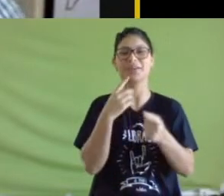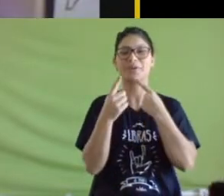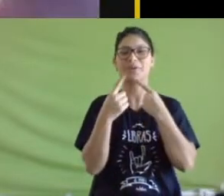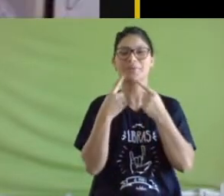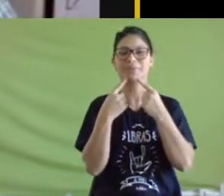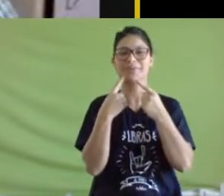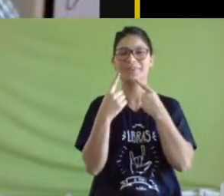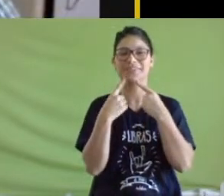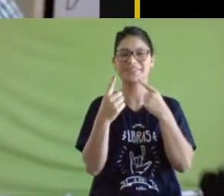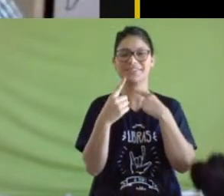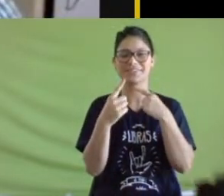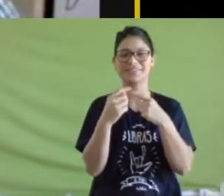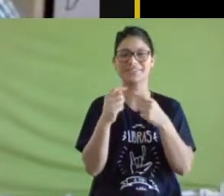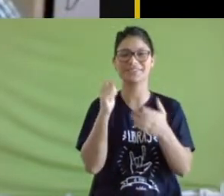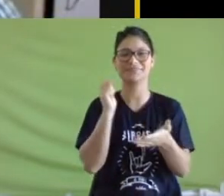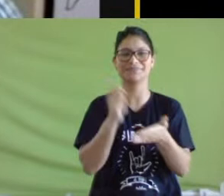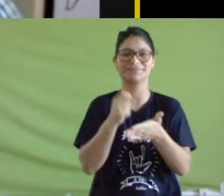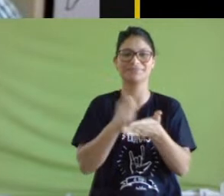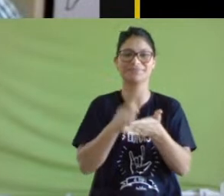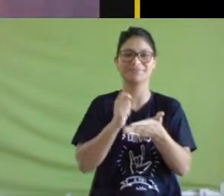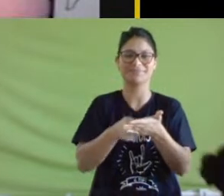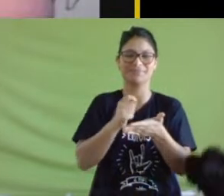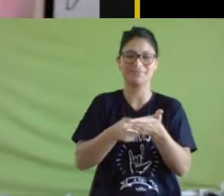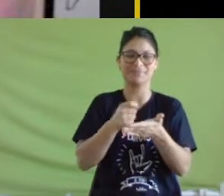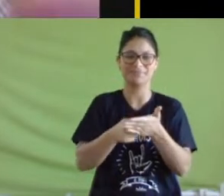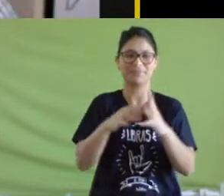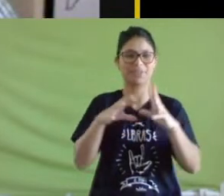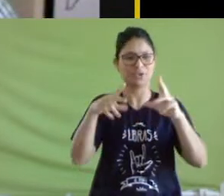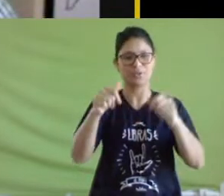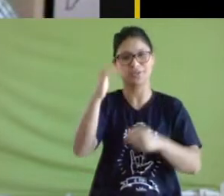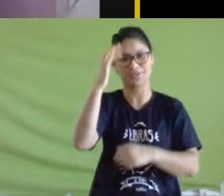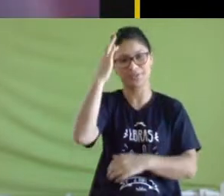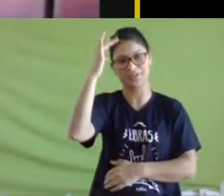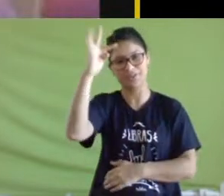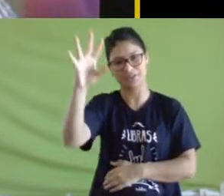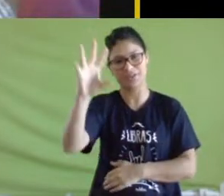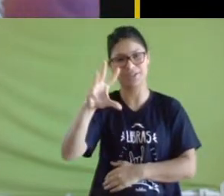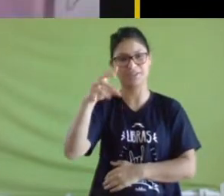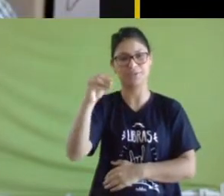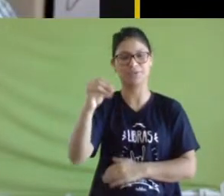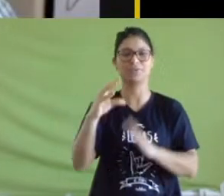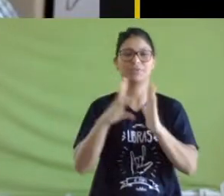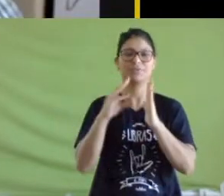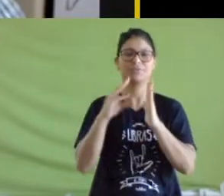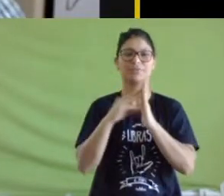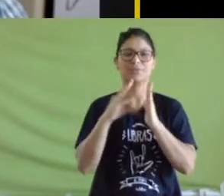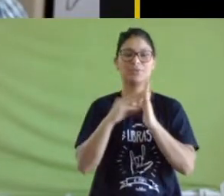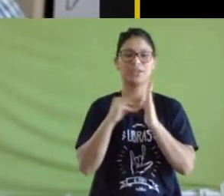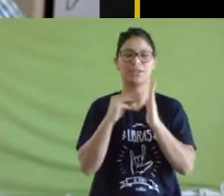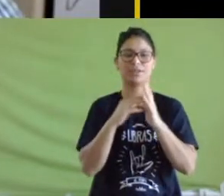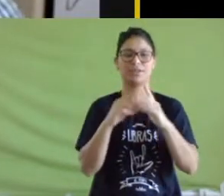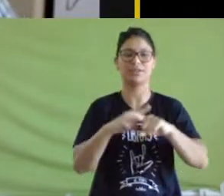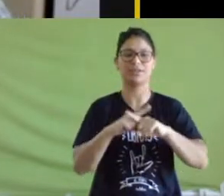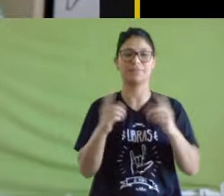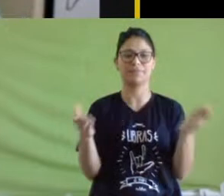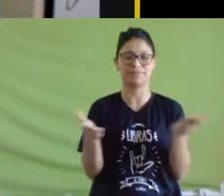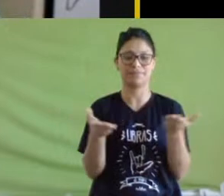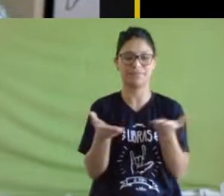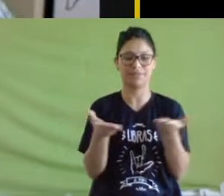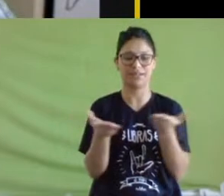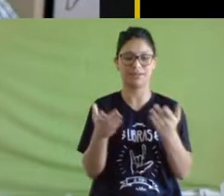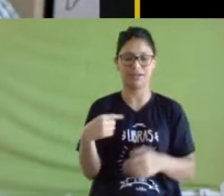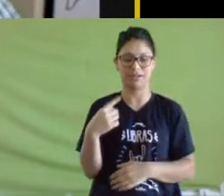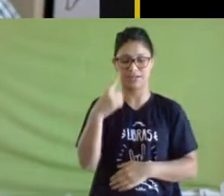o martelo, como dizia o Victor Hugo, em todas as teorias, em todos os modelos, e agora eles inventaram